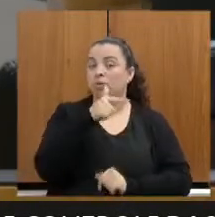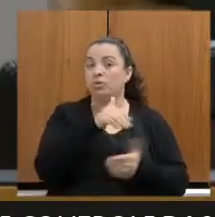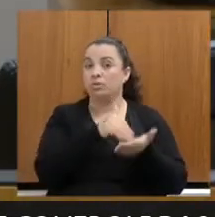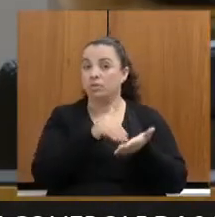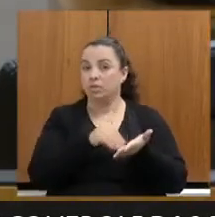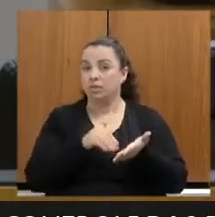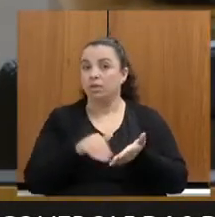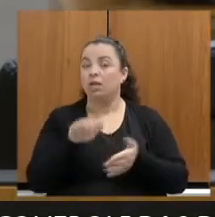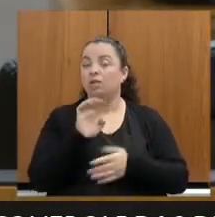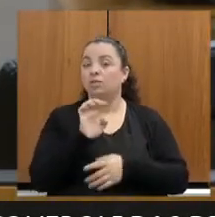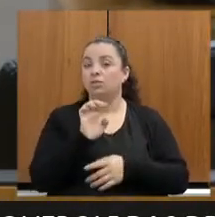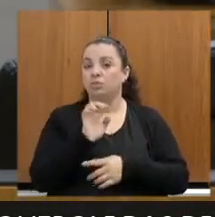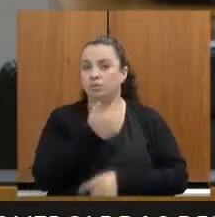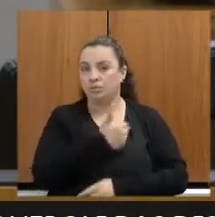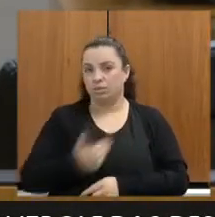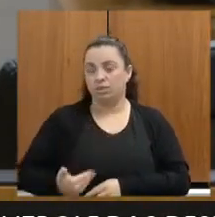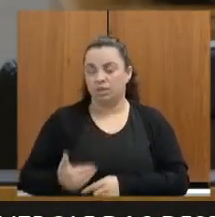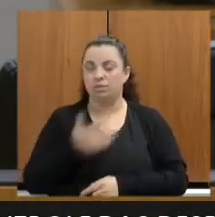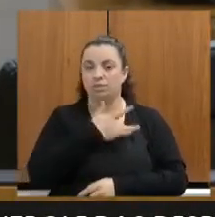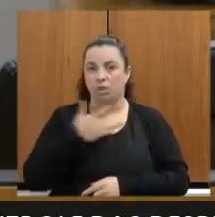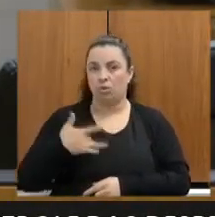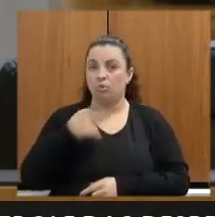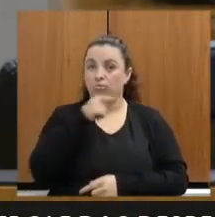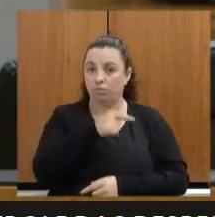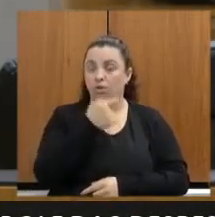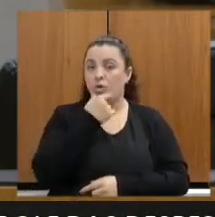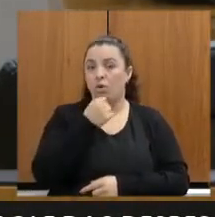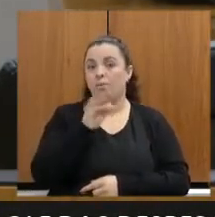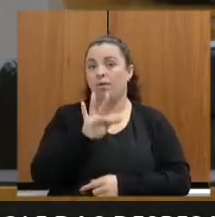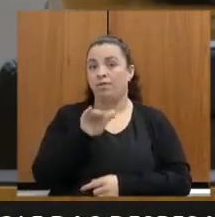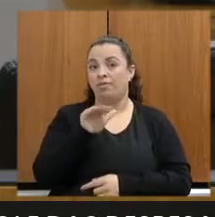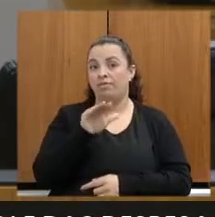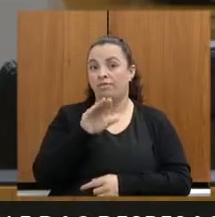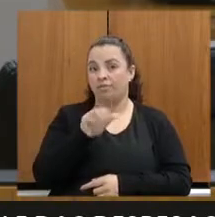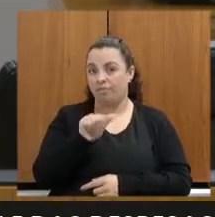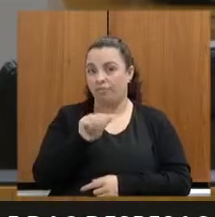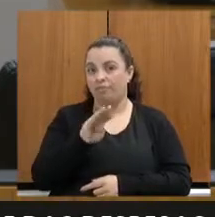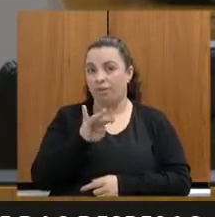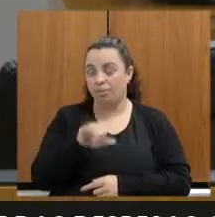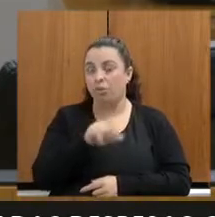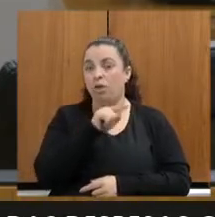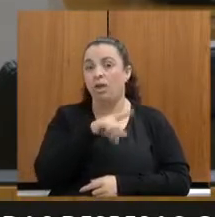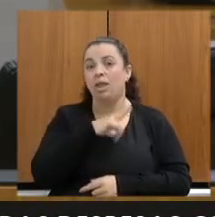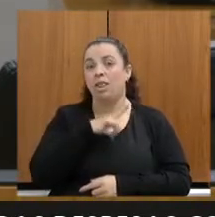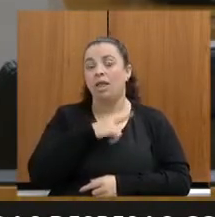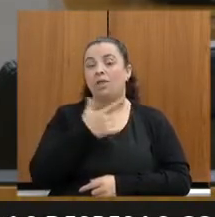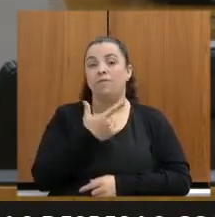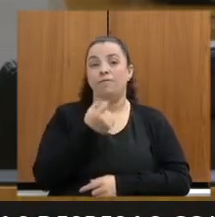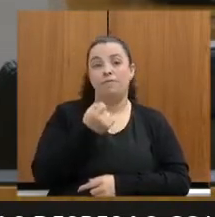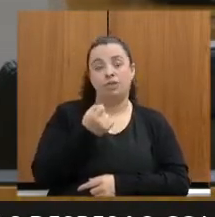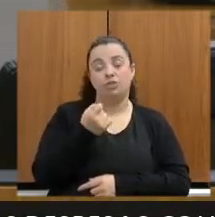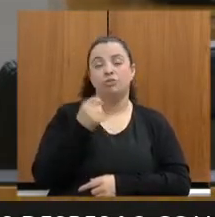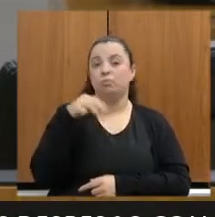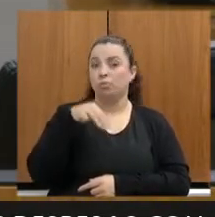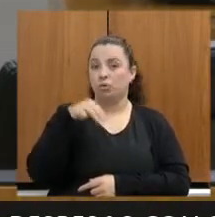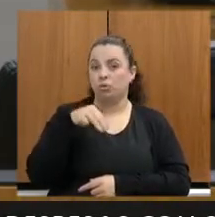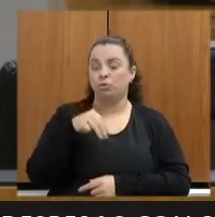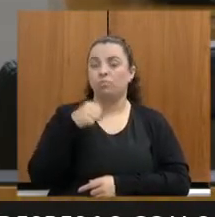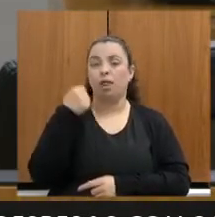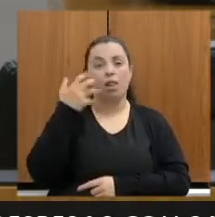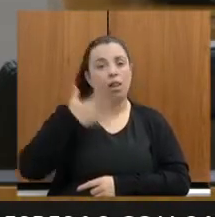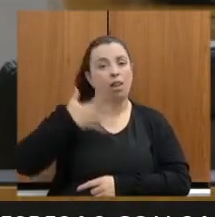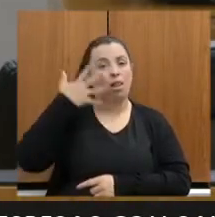de saúde Santíssimo senhor Fábio cheguei Victor explorar ir essencialmente até 20 minutos para